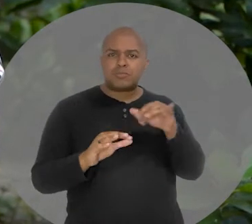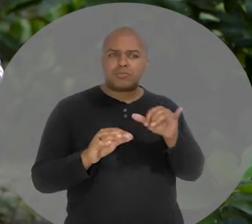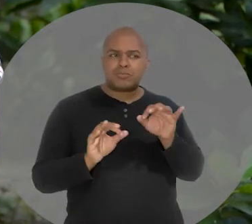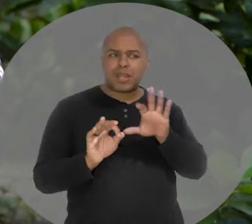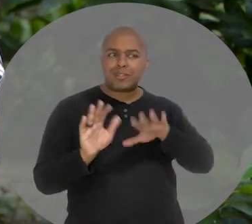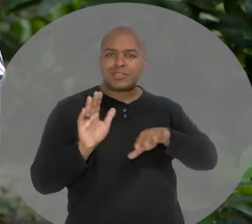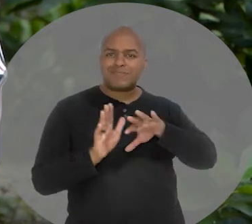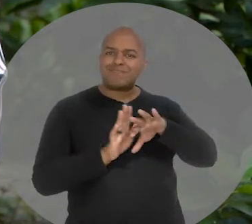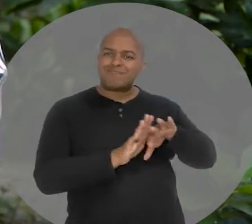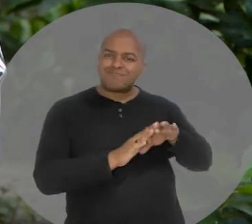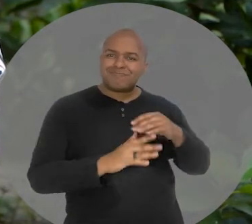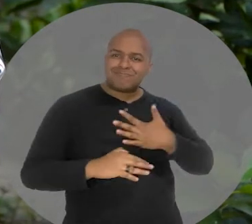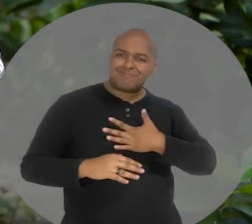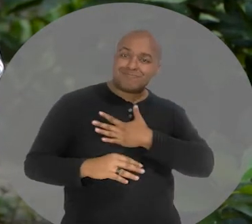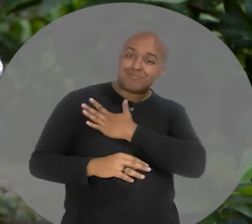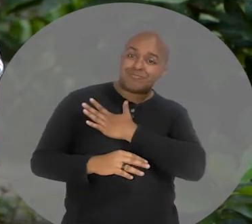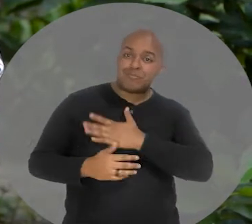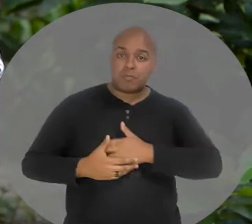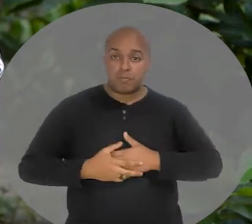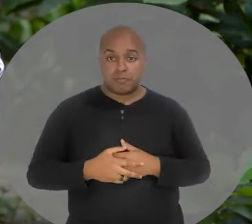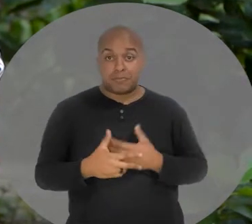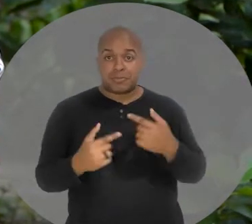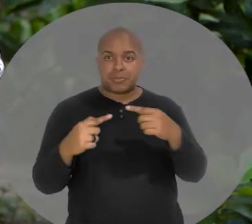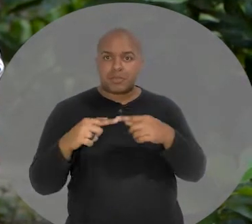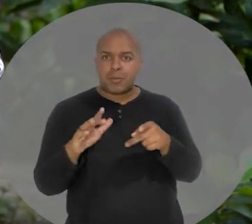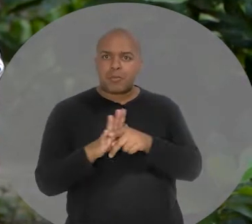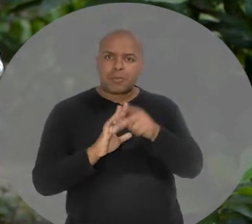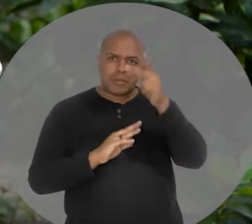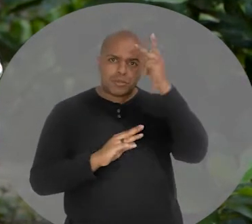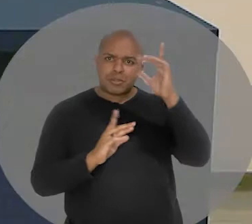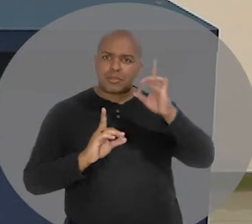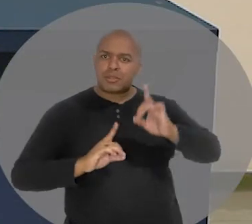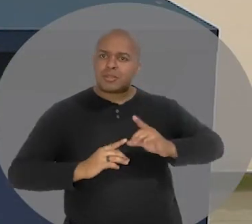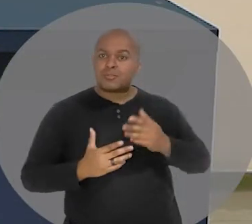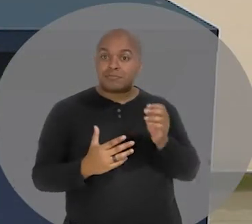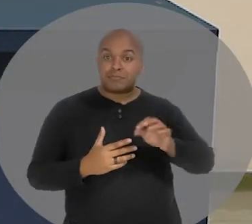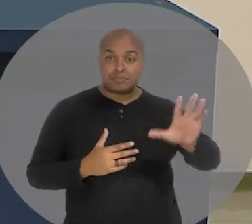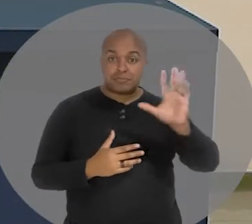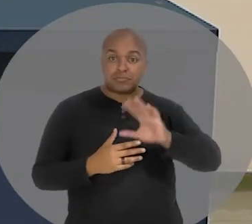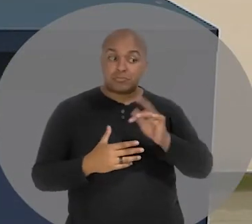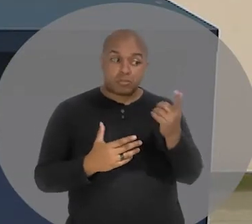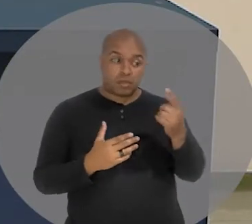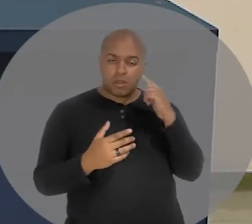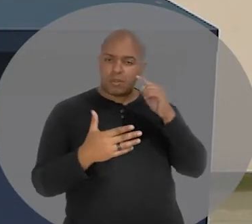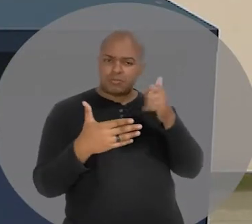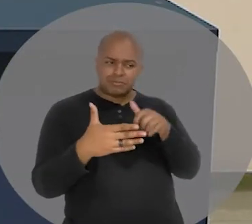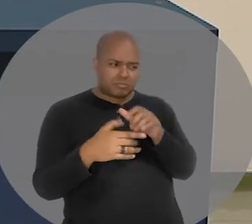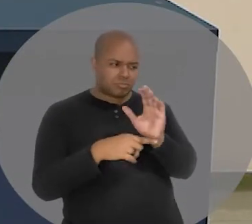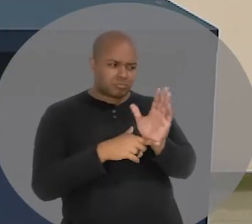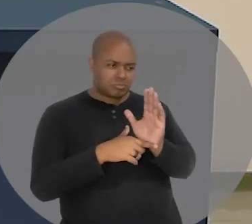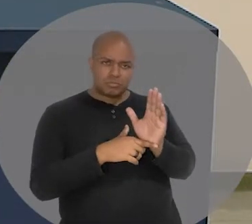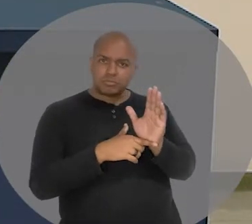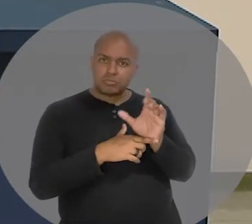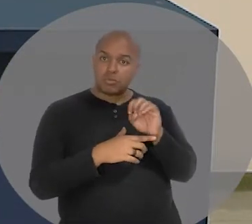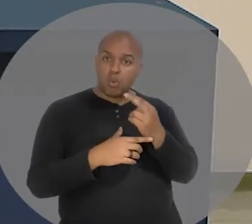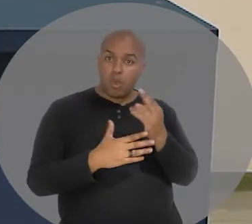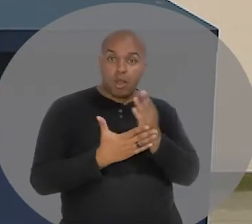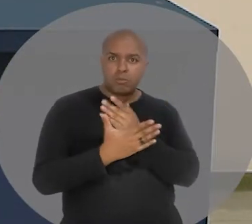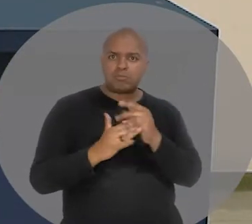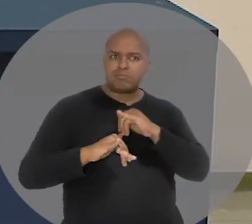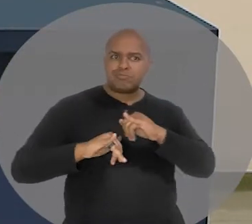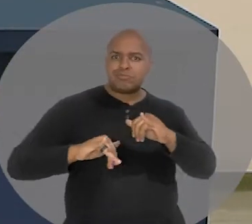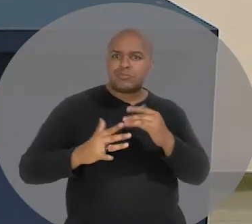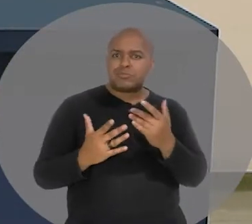questão do preconceito, em relação à pessoa com deficiência. Quando a gente analisa um filme, ou uma propaganda,